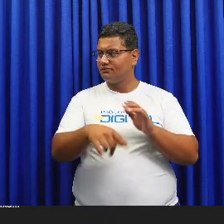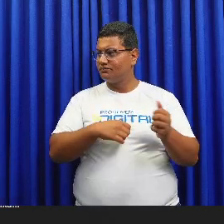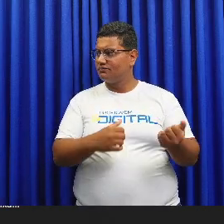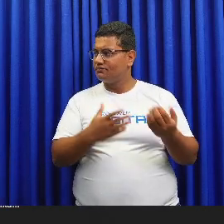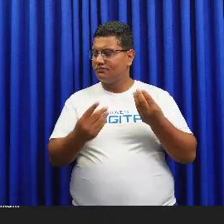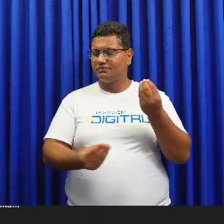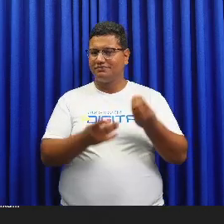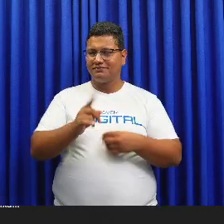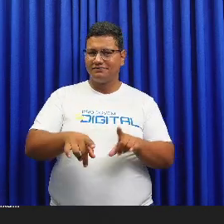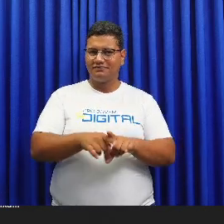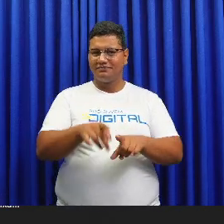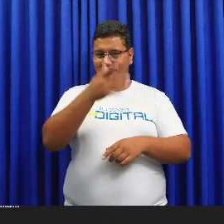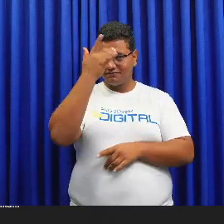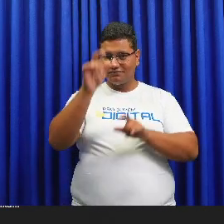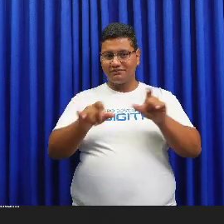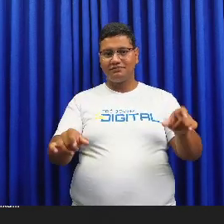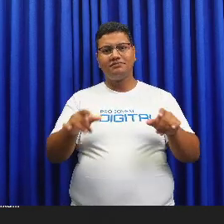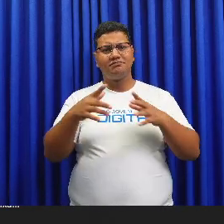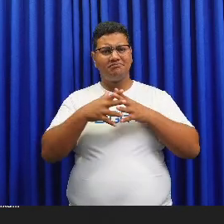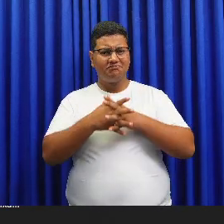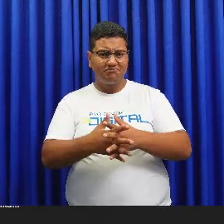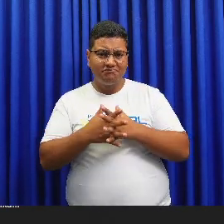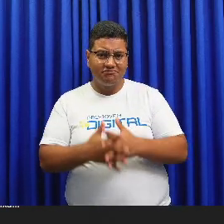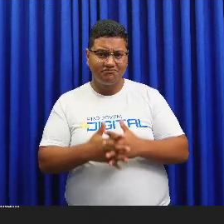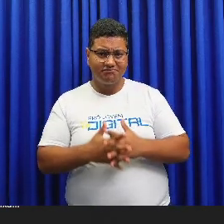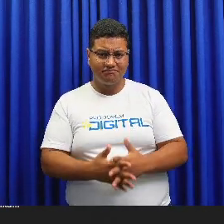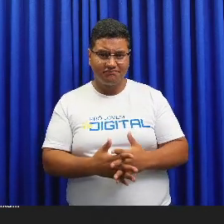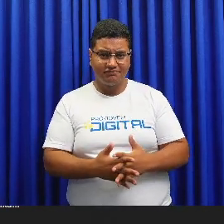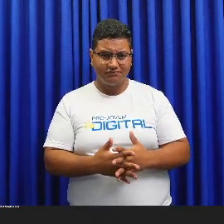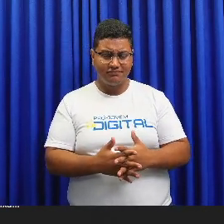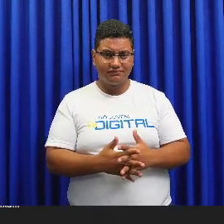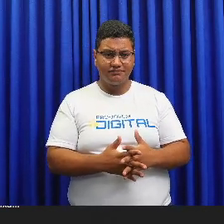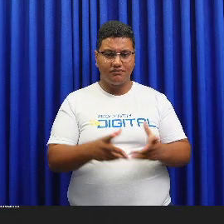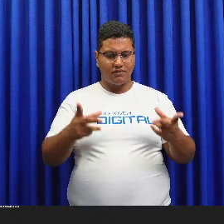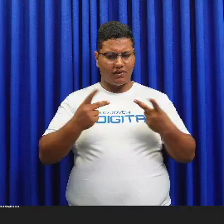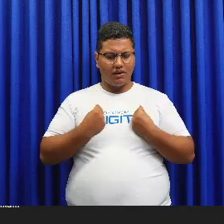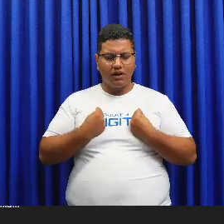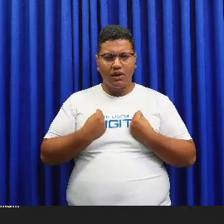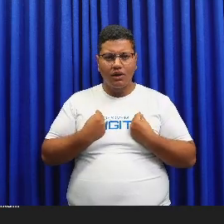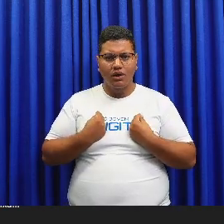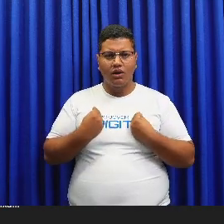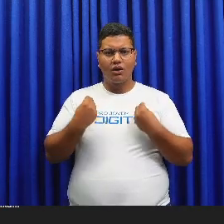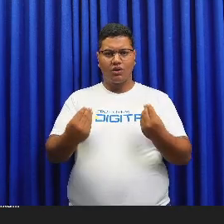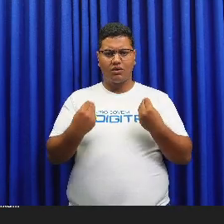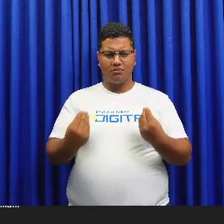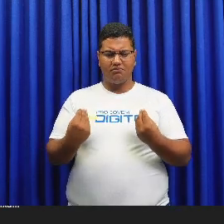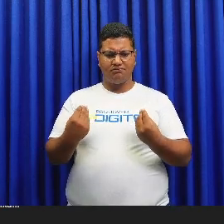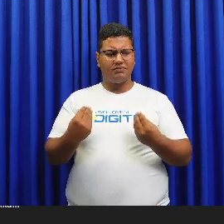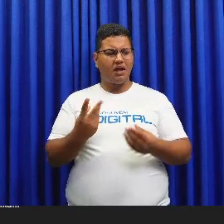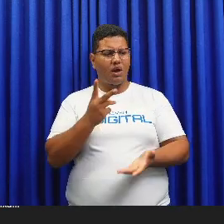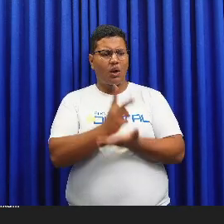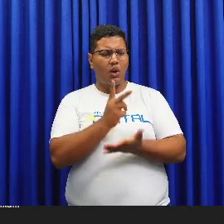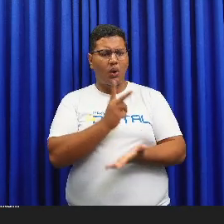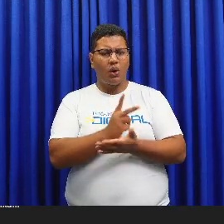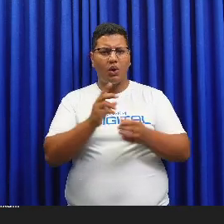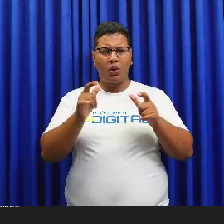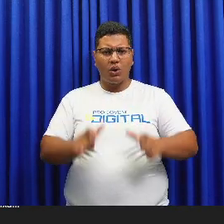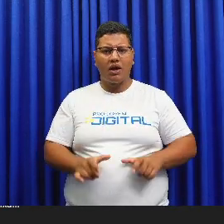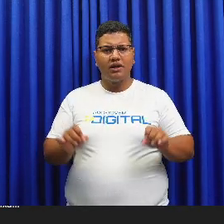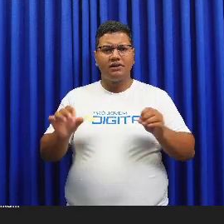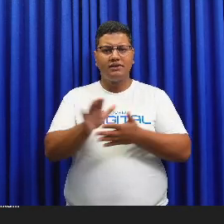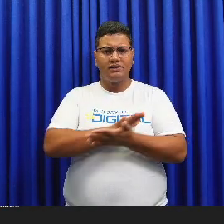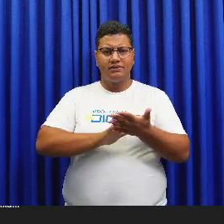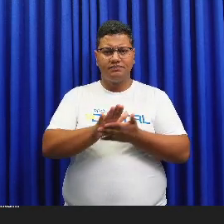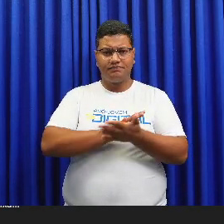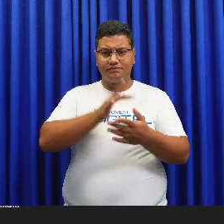empregador que você é uma pessoa, às vezes, difícil de lidar. O cara, que isso? O cara não se firma em lugar nenhum. Passou 3 meses